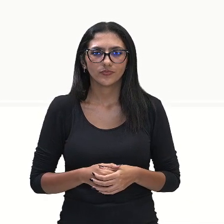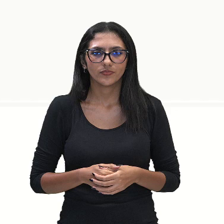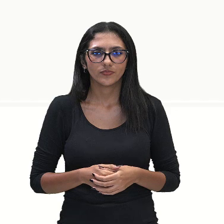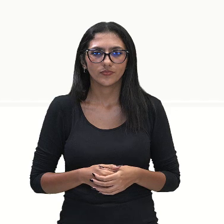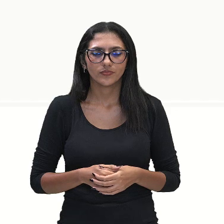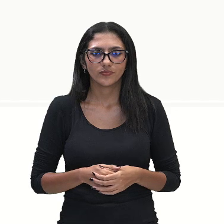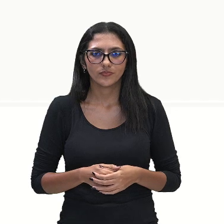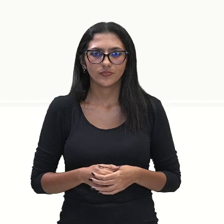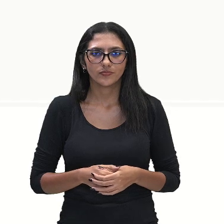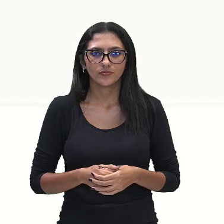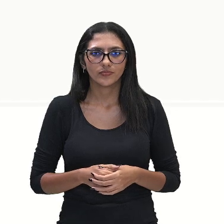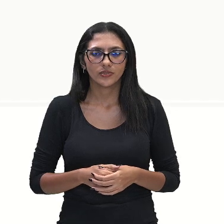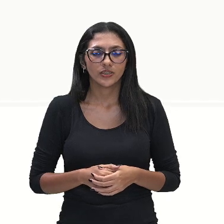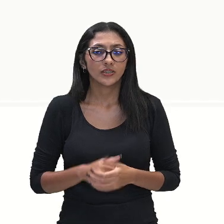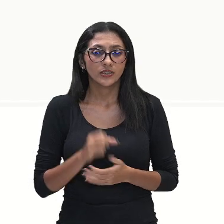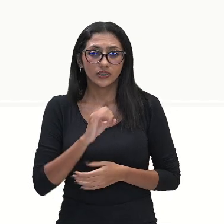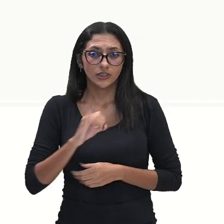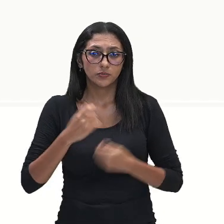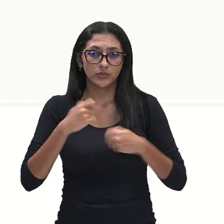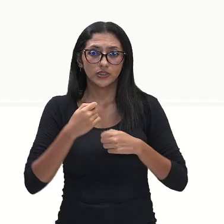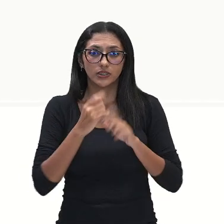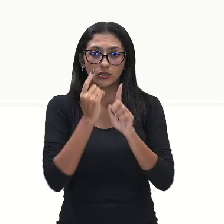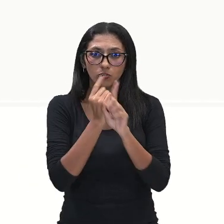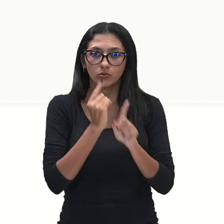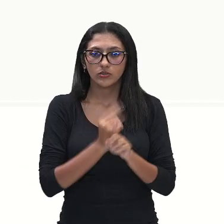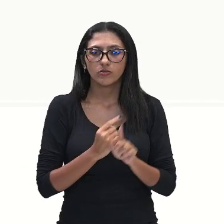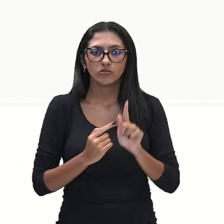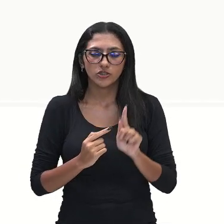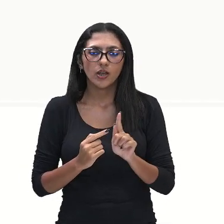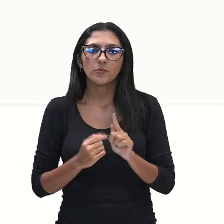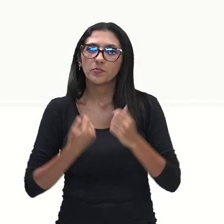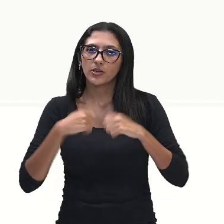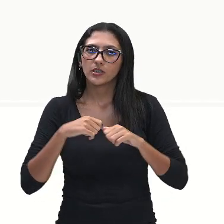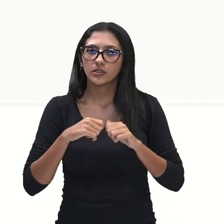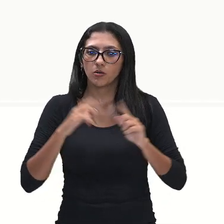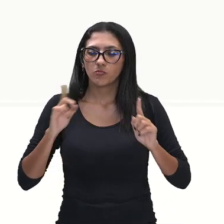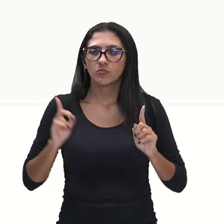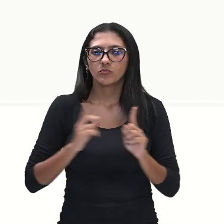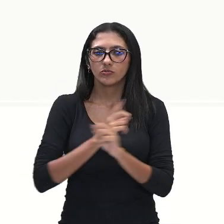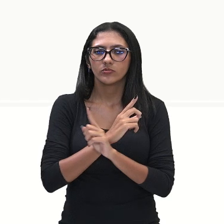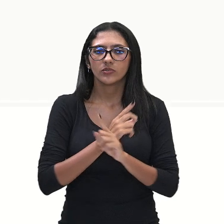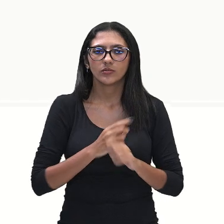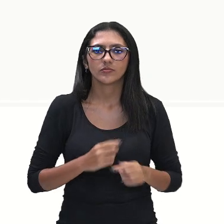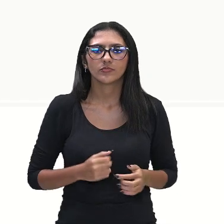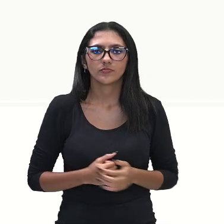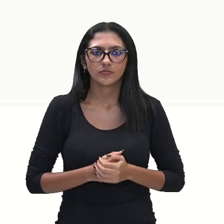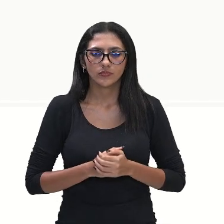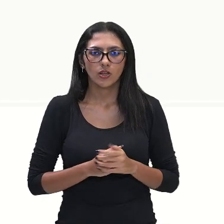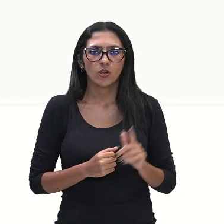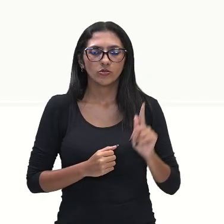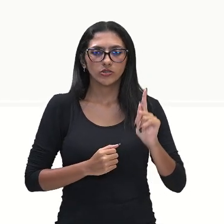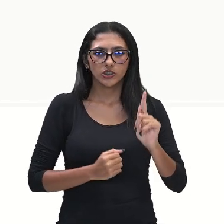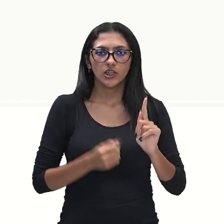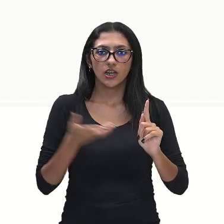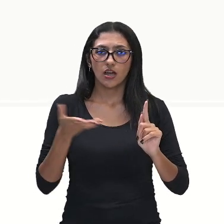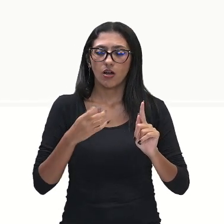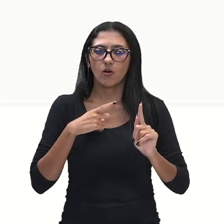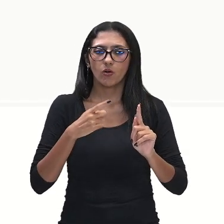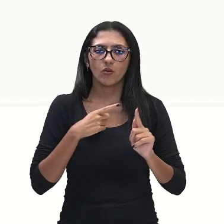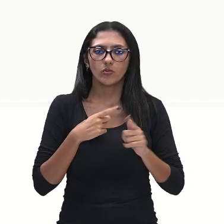Se eu quero encontrar o valor do G, automaticamente o número que o acompanha